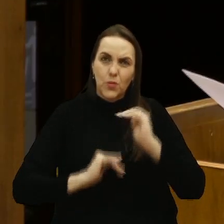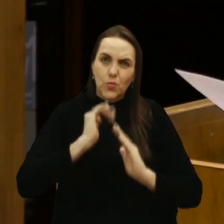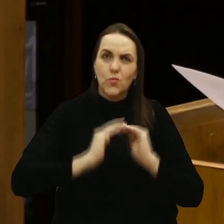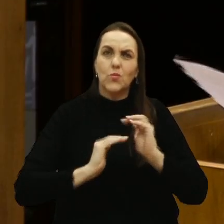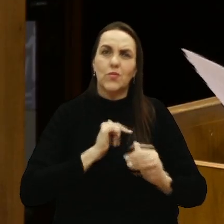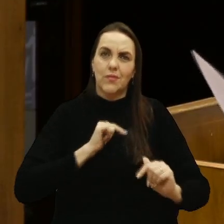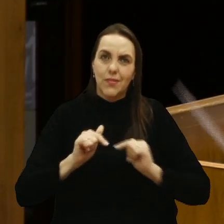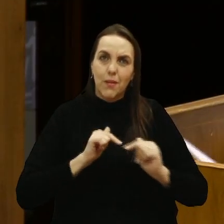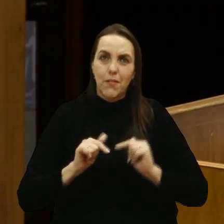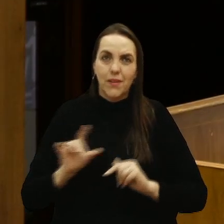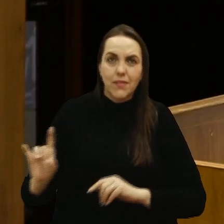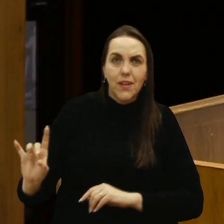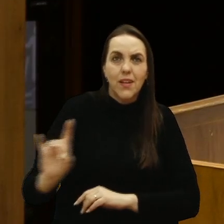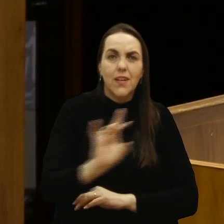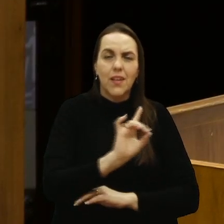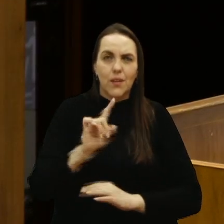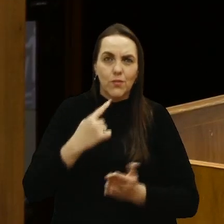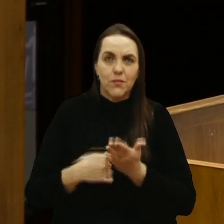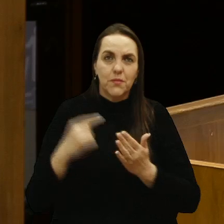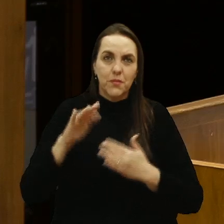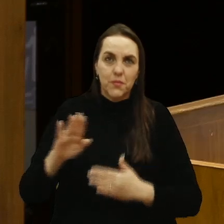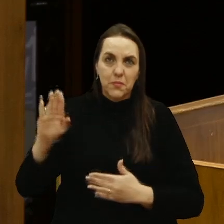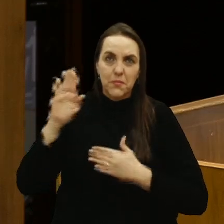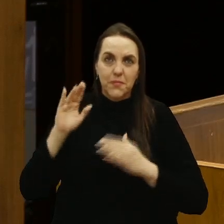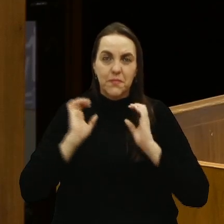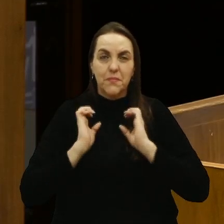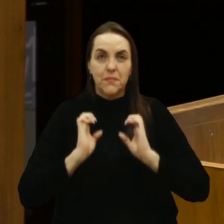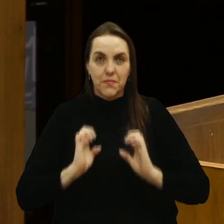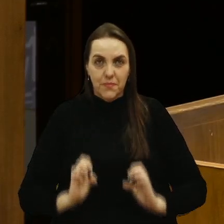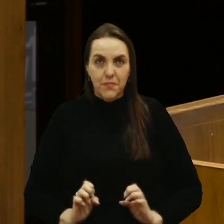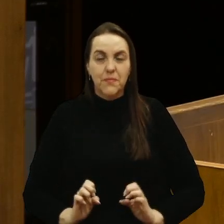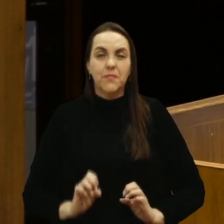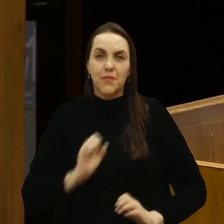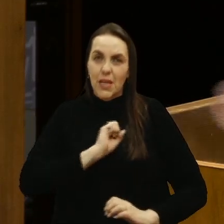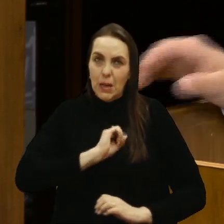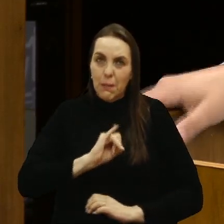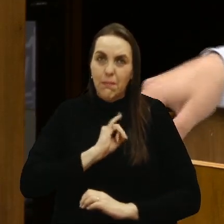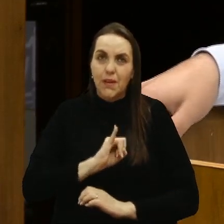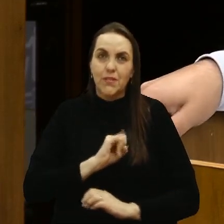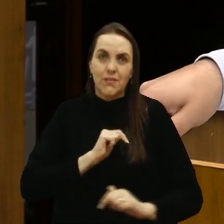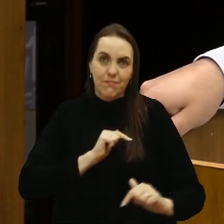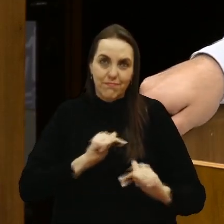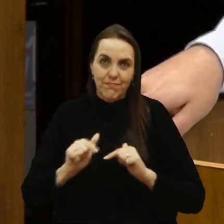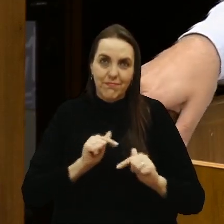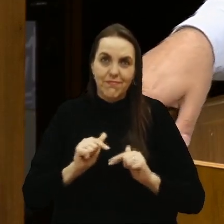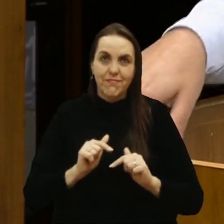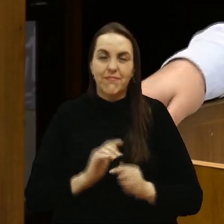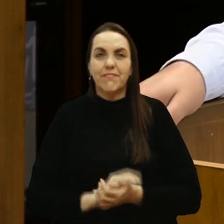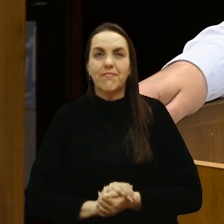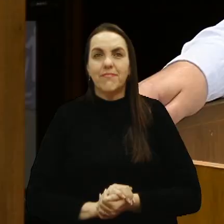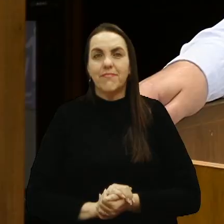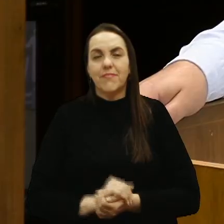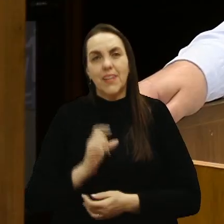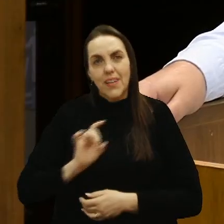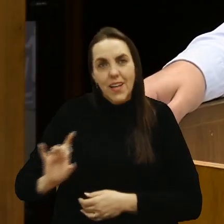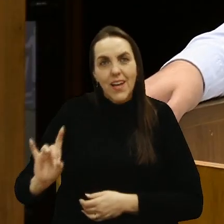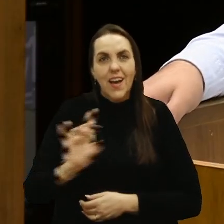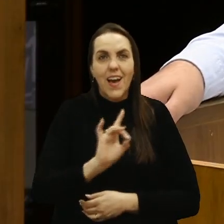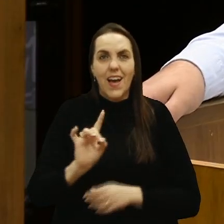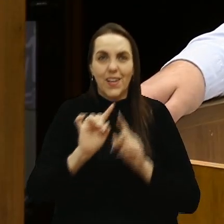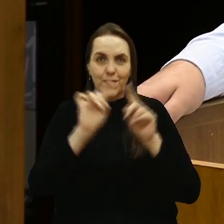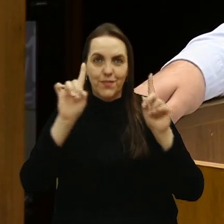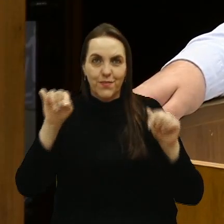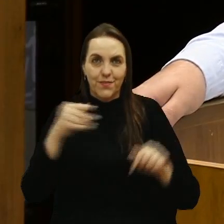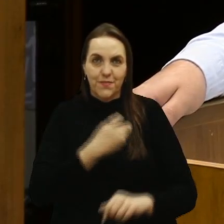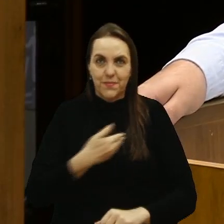trabalho de pessoas comprometidas, éticas e apaixonadas pelo que fazem. Que cada servidora